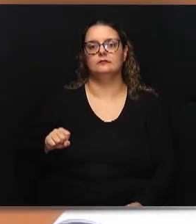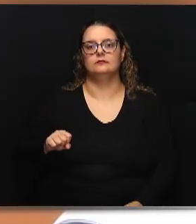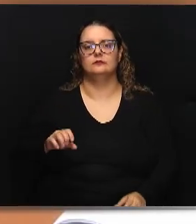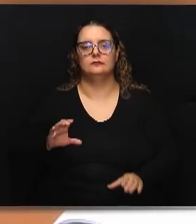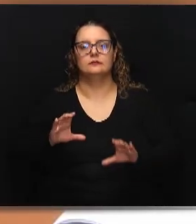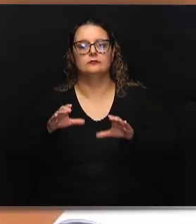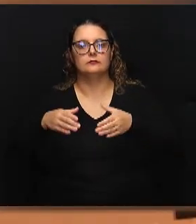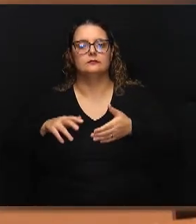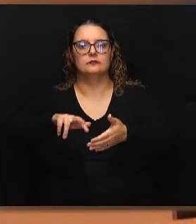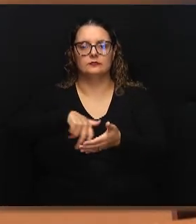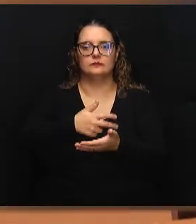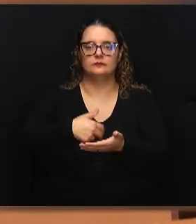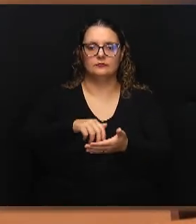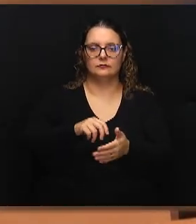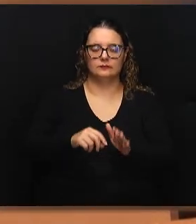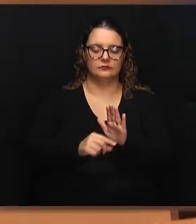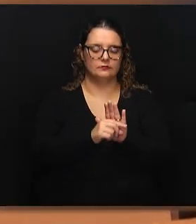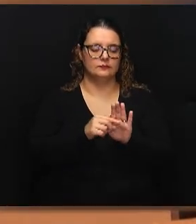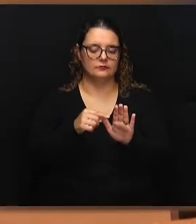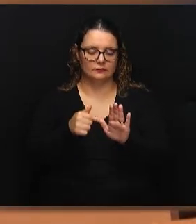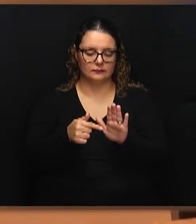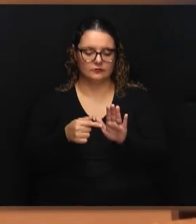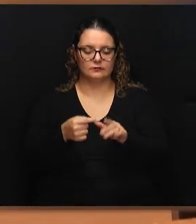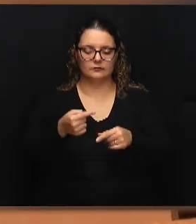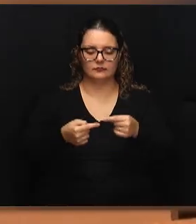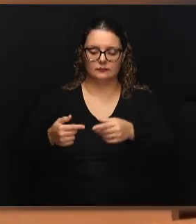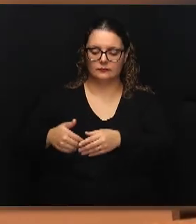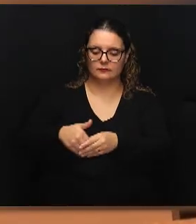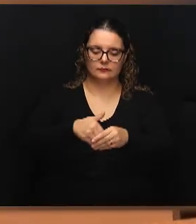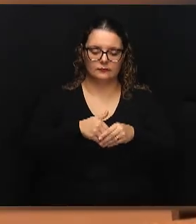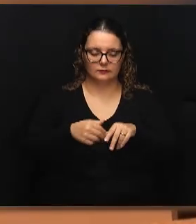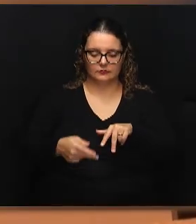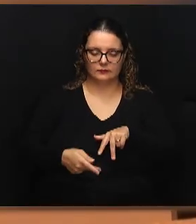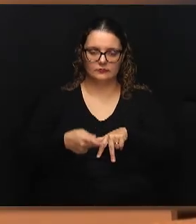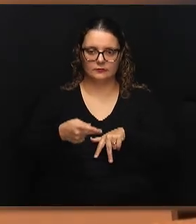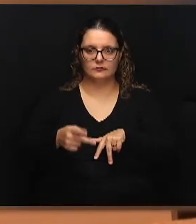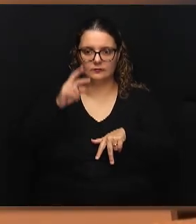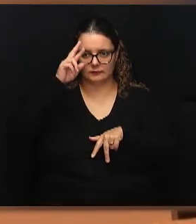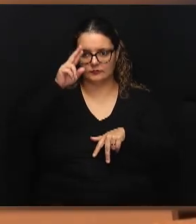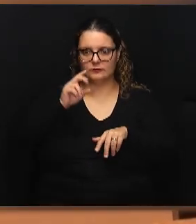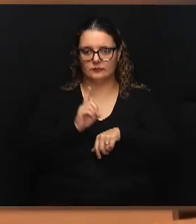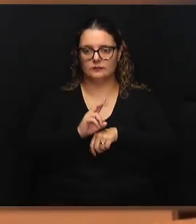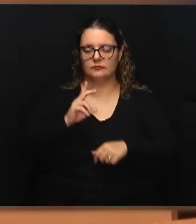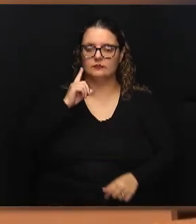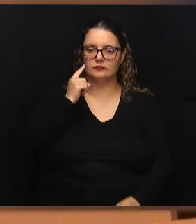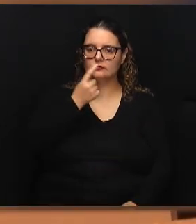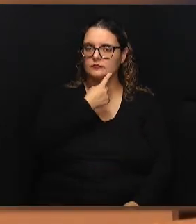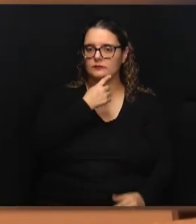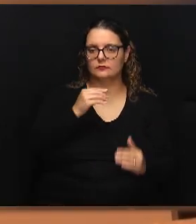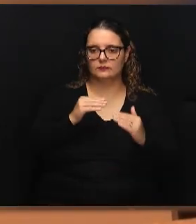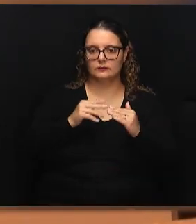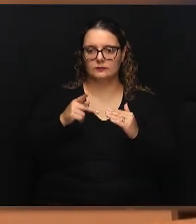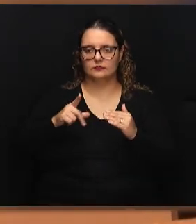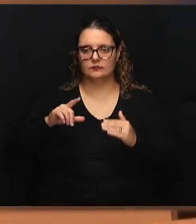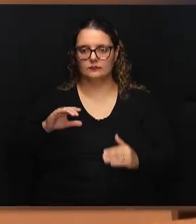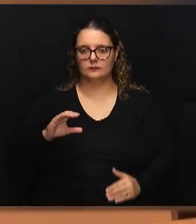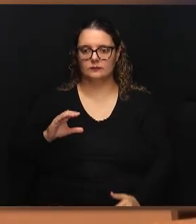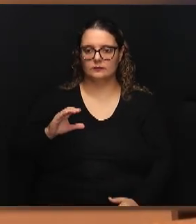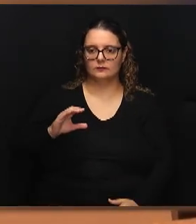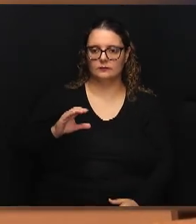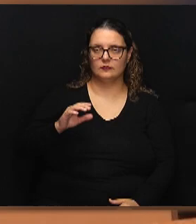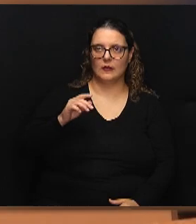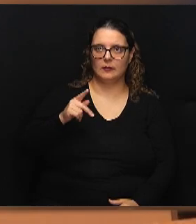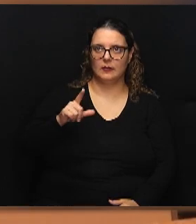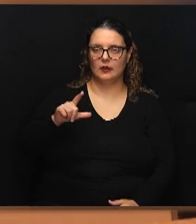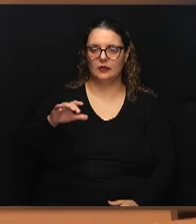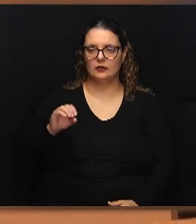em Campinas. Item 7. Discussão e votação do parecer do senhor Dr. Yang, favorável ao PLO 179-2023,